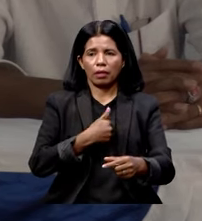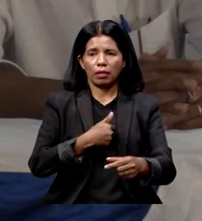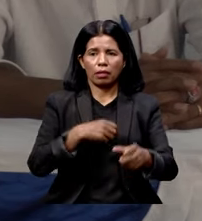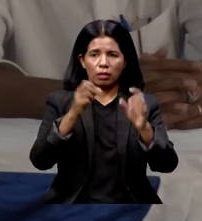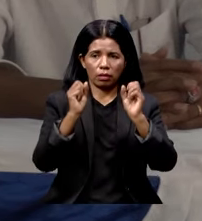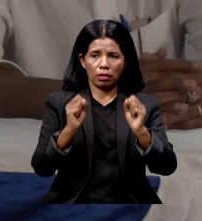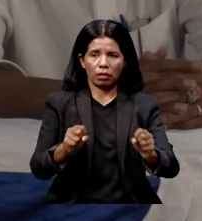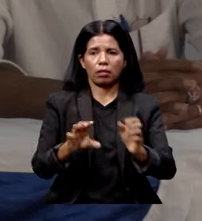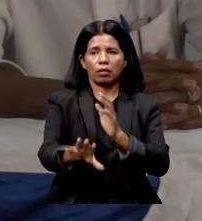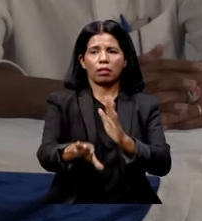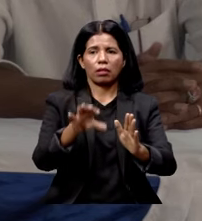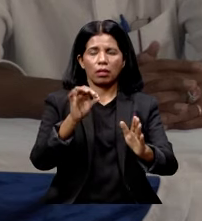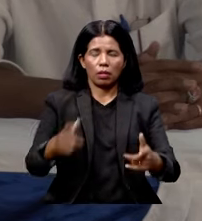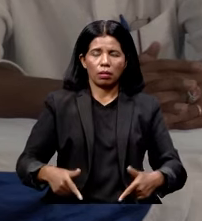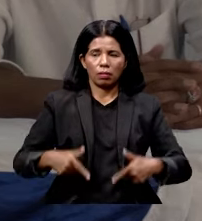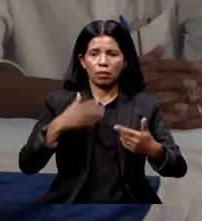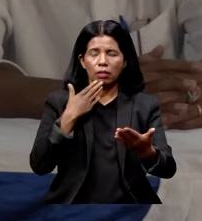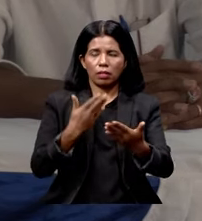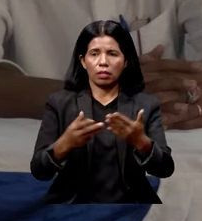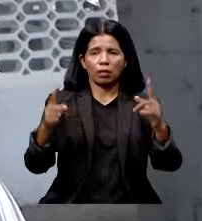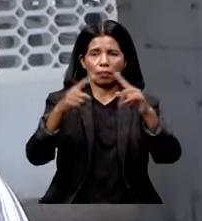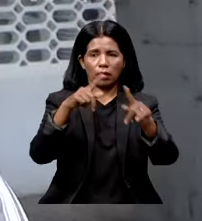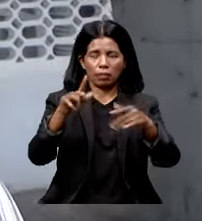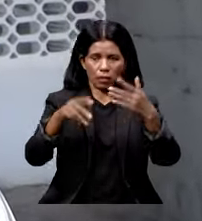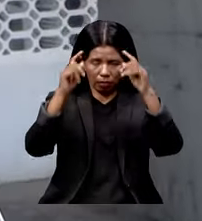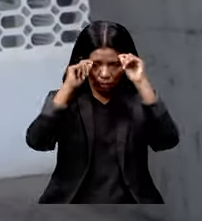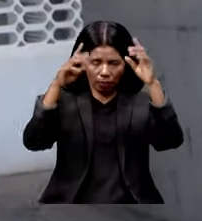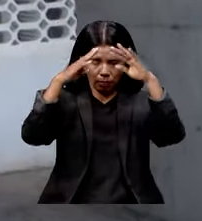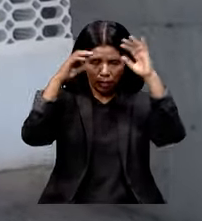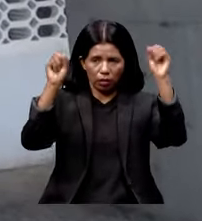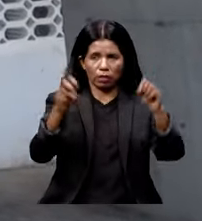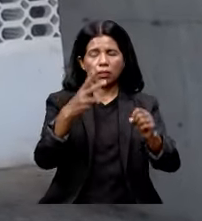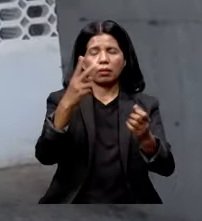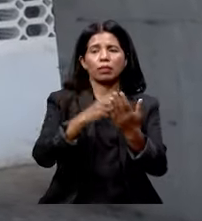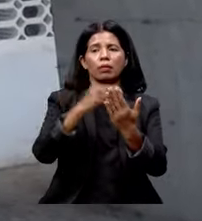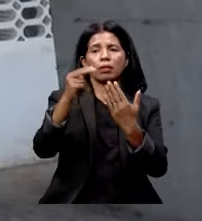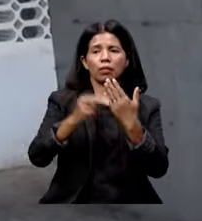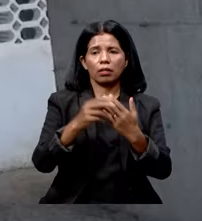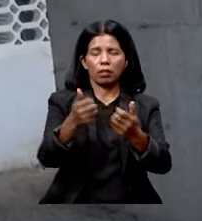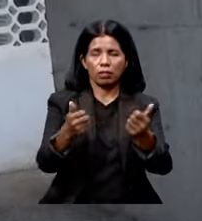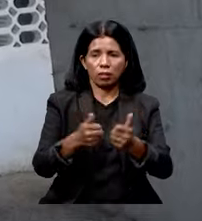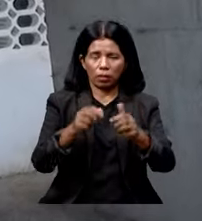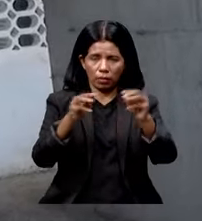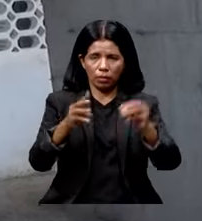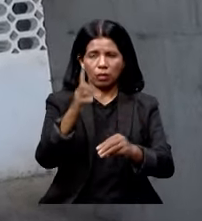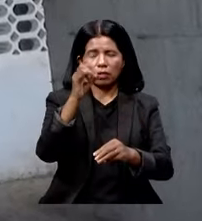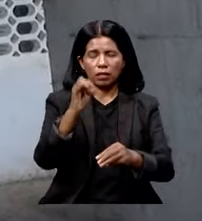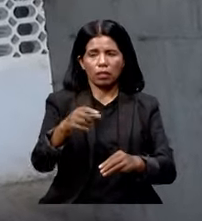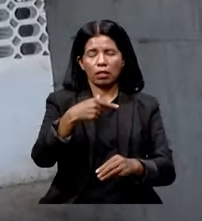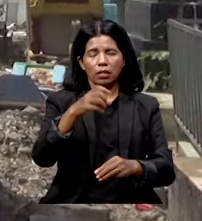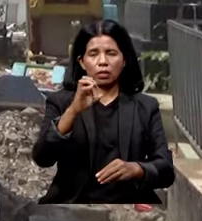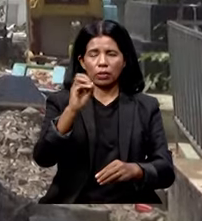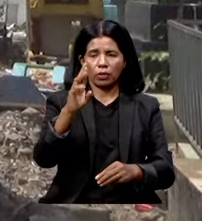bele etan muris diak ba povo Timor-Leste. Presidente 12 de novembro, atual presidente autorário município de Ili, Gregório Saldanha,